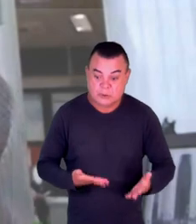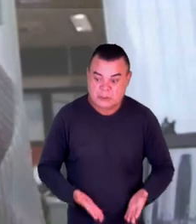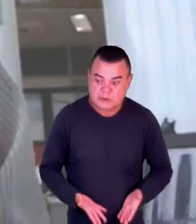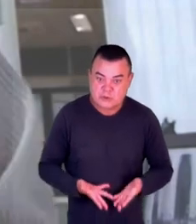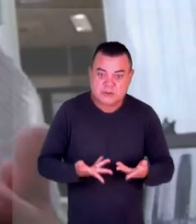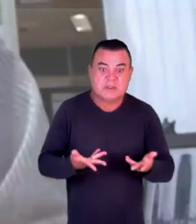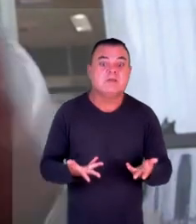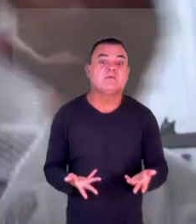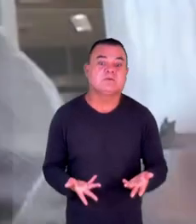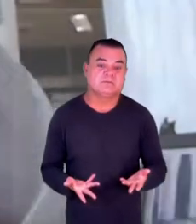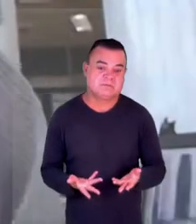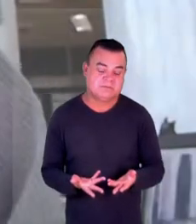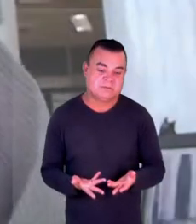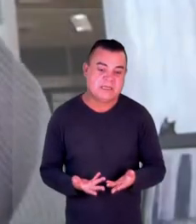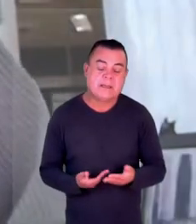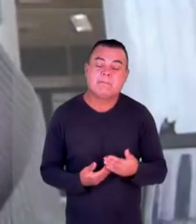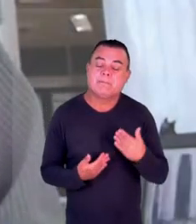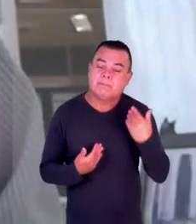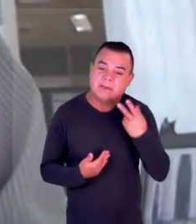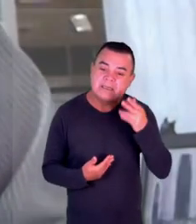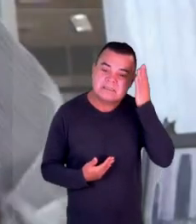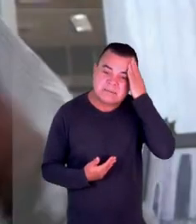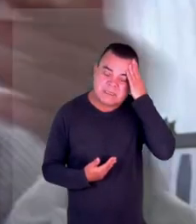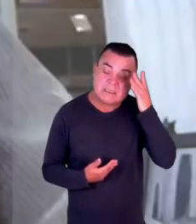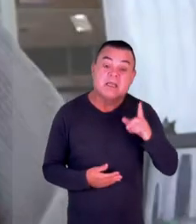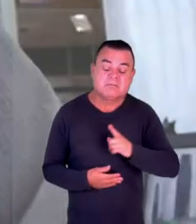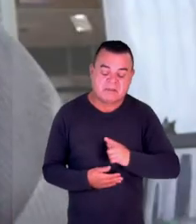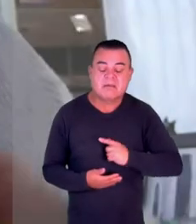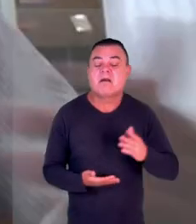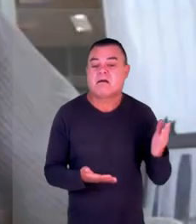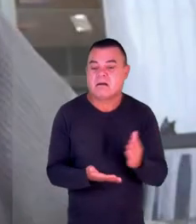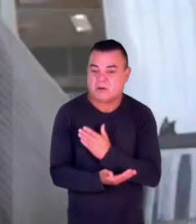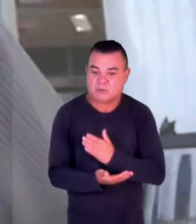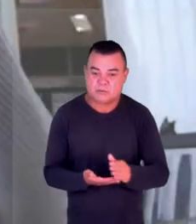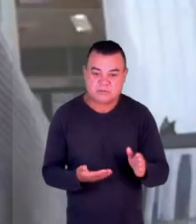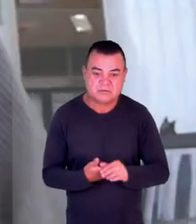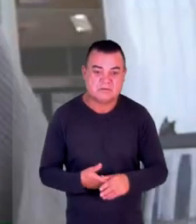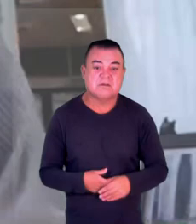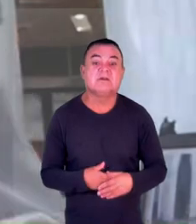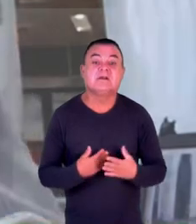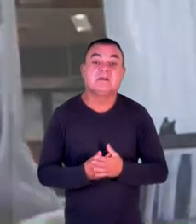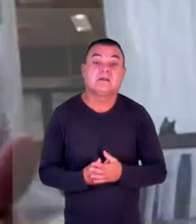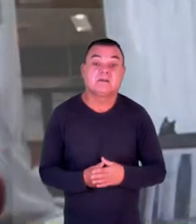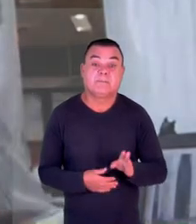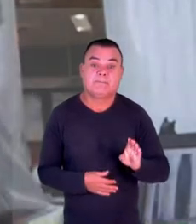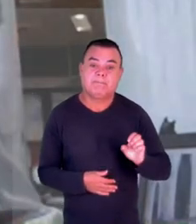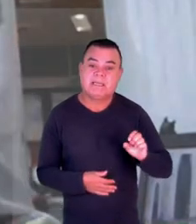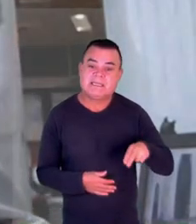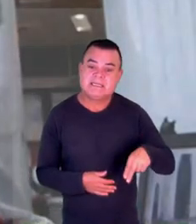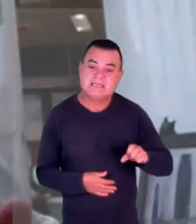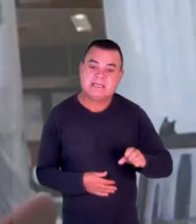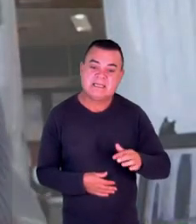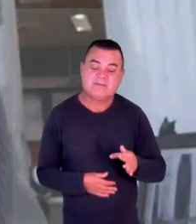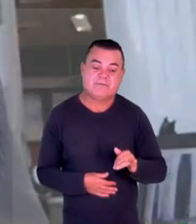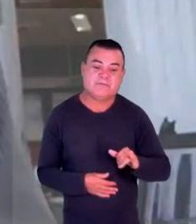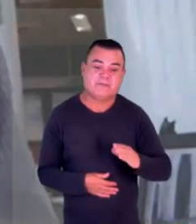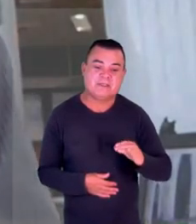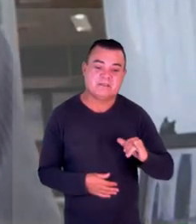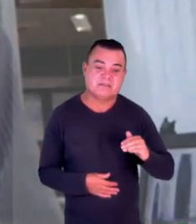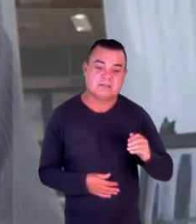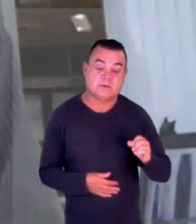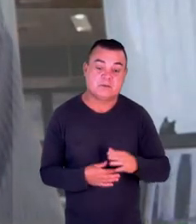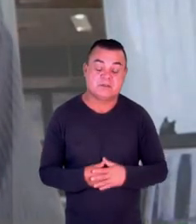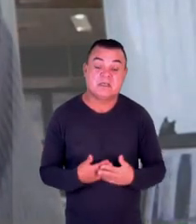municípios saber que tem algum benefício né em termos de recebimento de recurso e tal como agora né o o